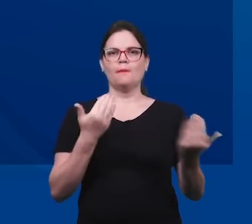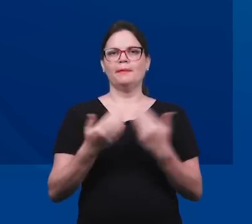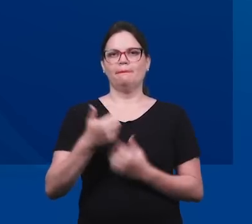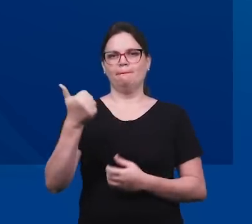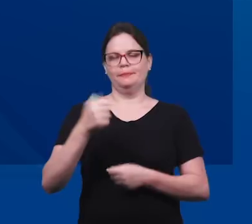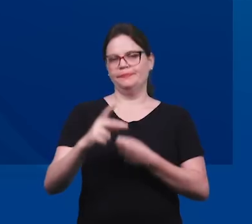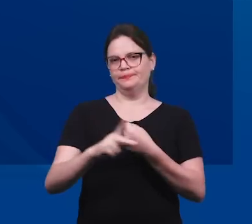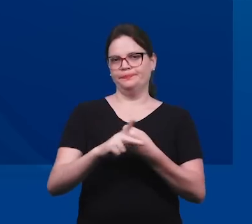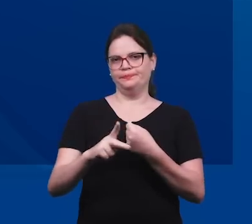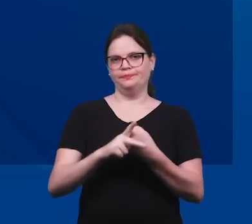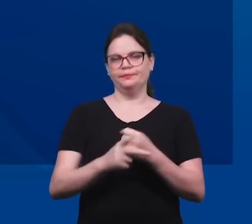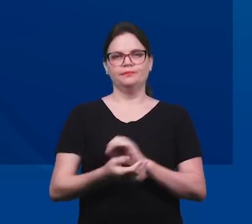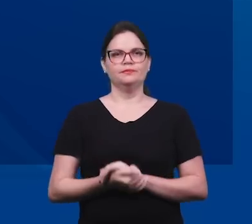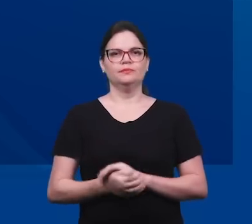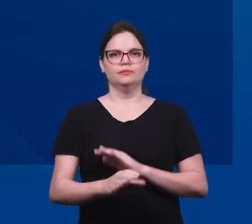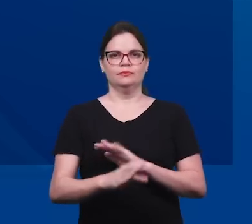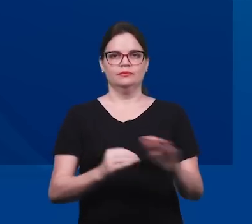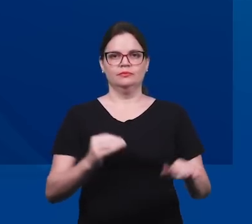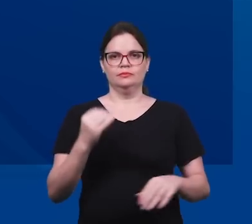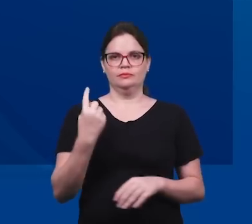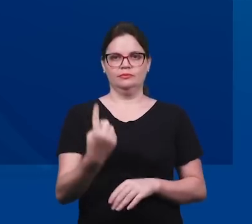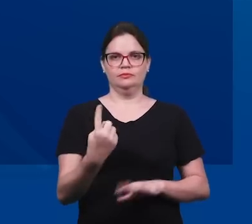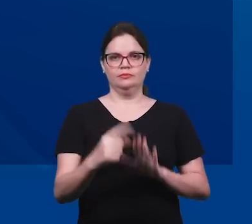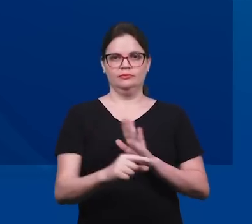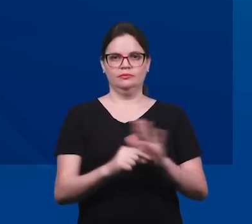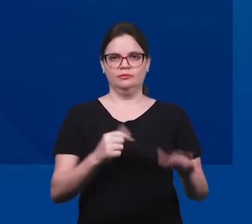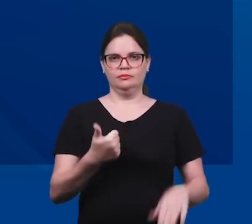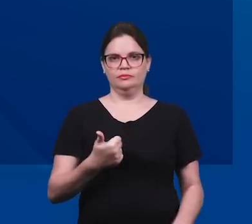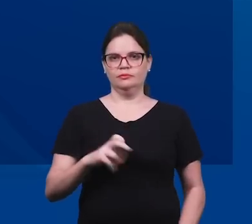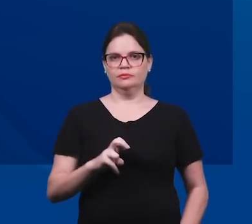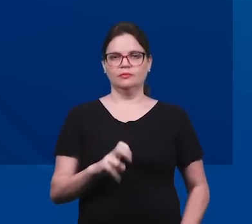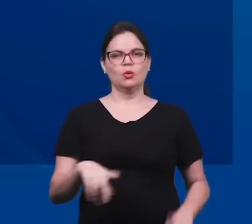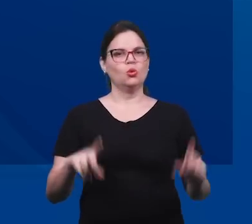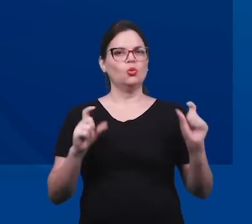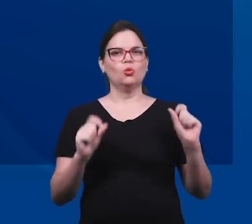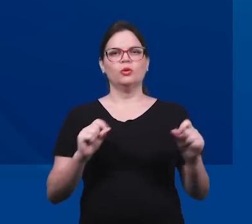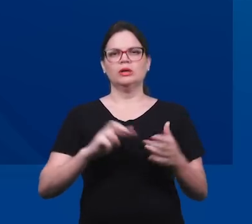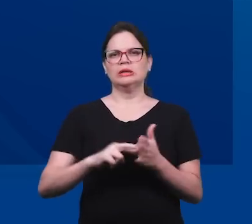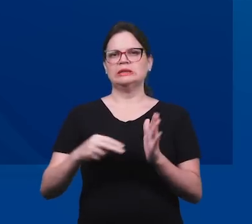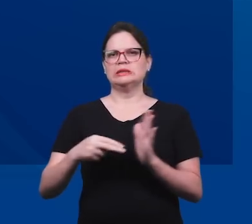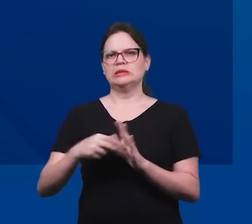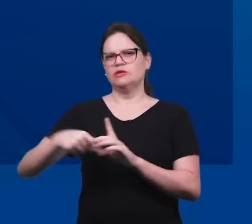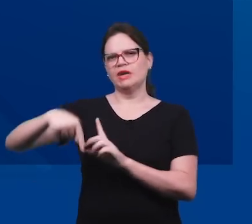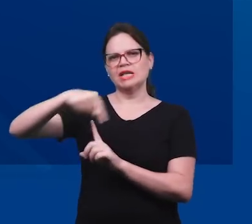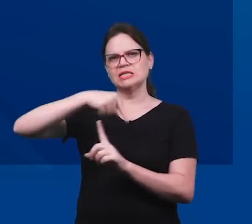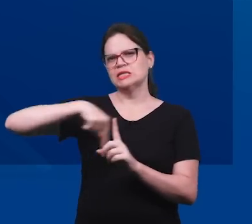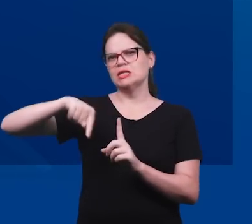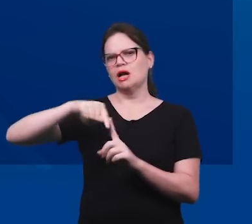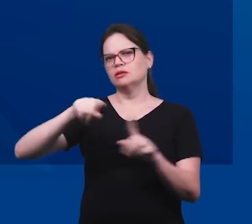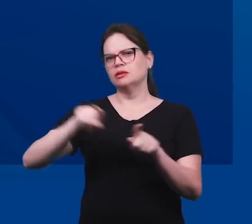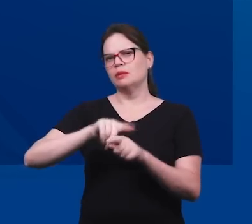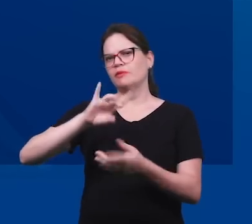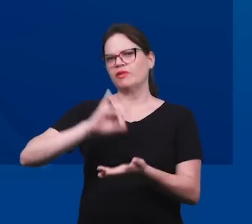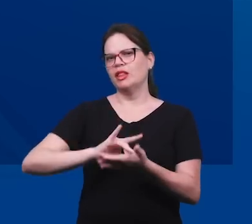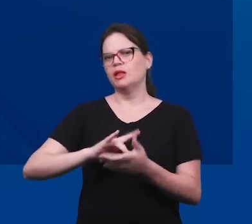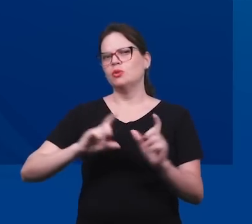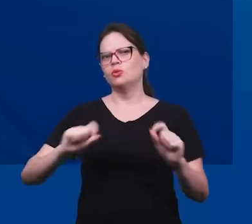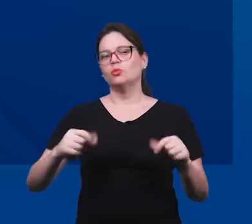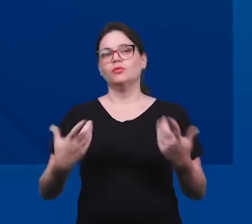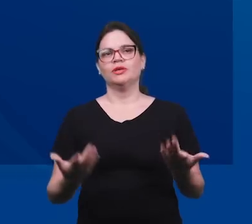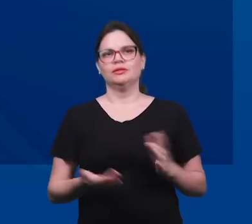com 1 Pedro, capítulo 1, verso 15. O que significa ser santo e